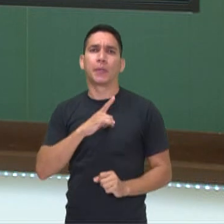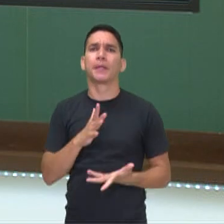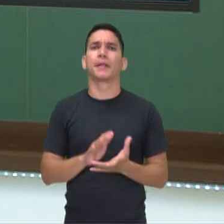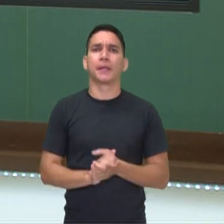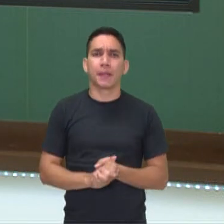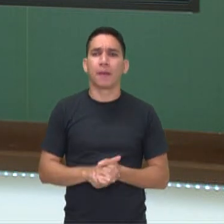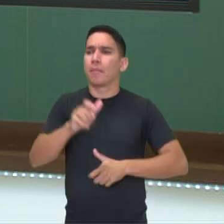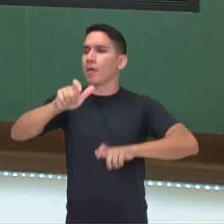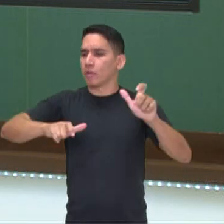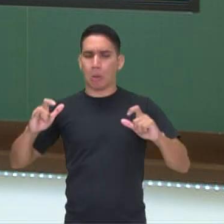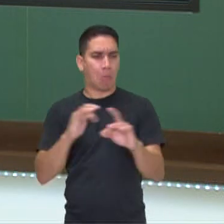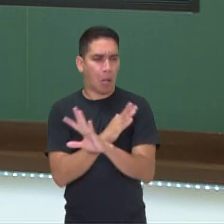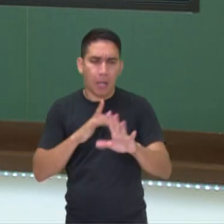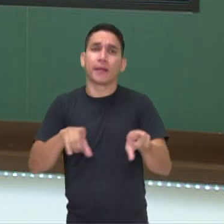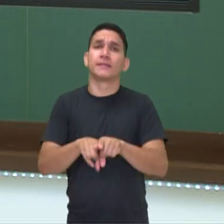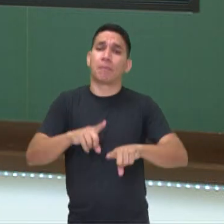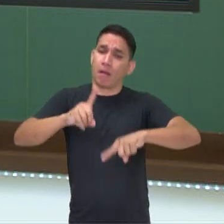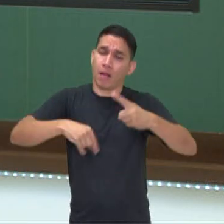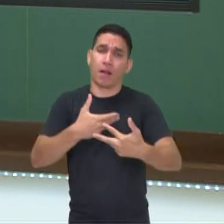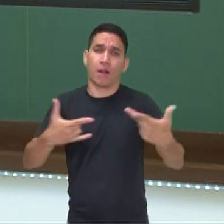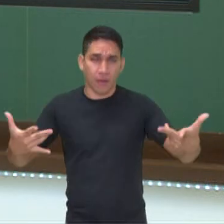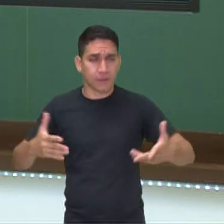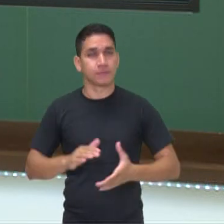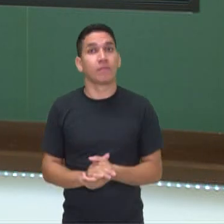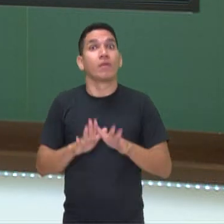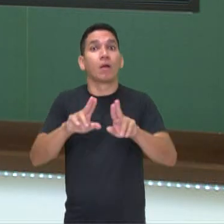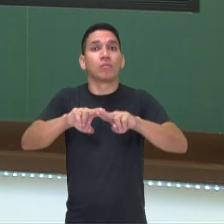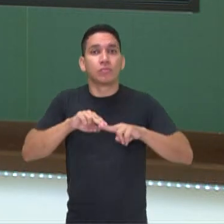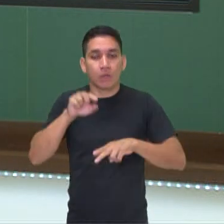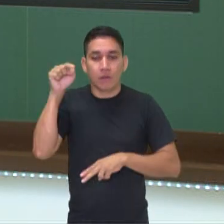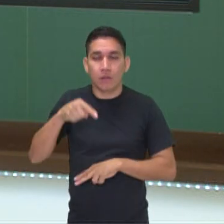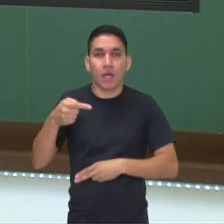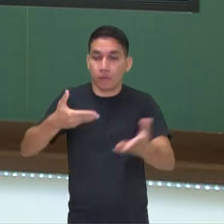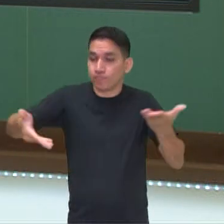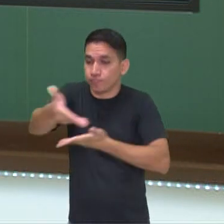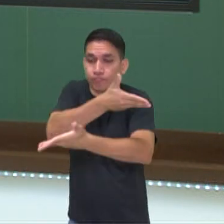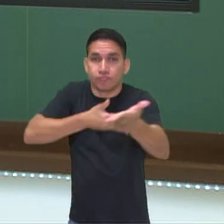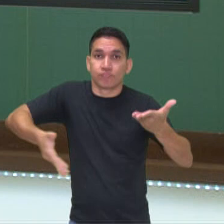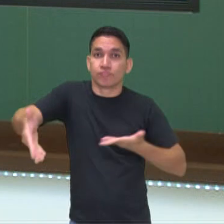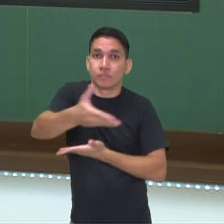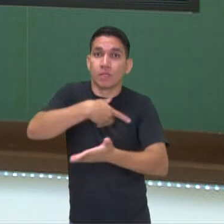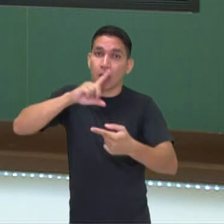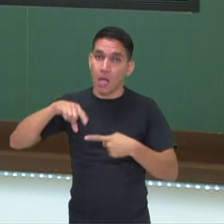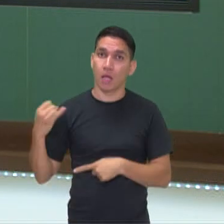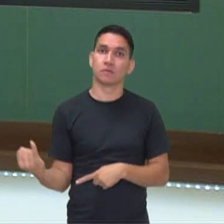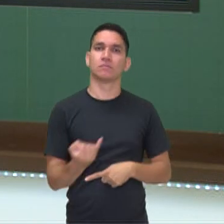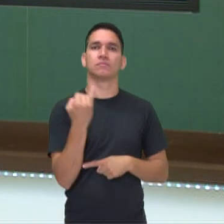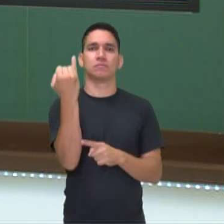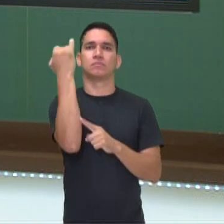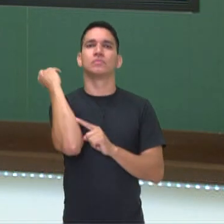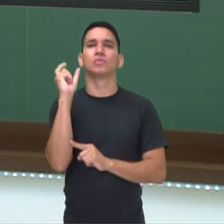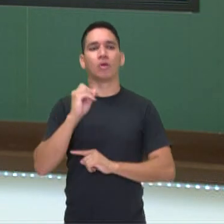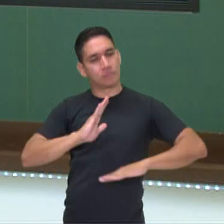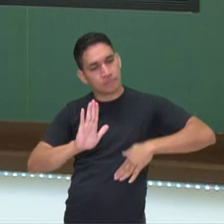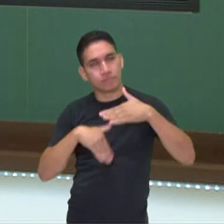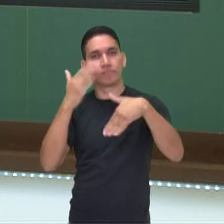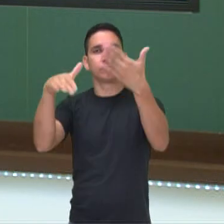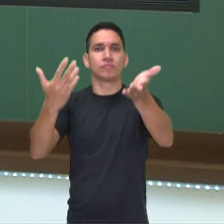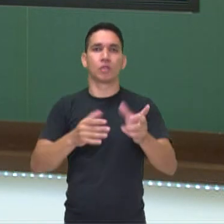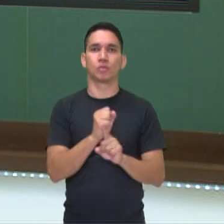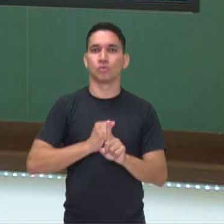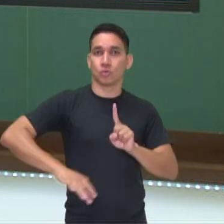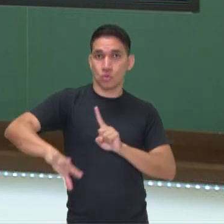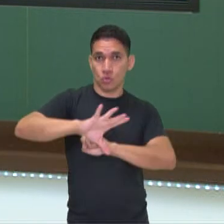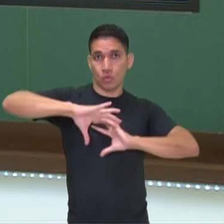circulação de pessoas e de mercadorias. Então são esses fluxos que são de fundamental importância para o desenvolvimento de uma